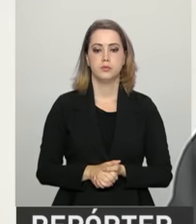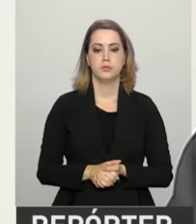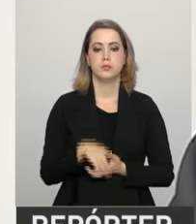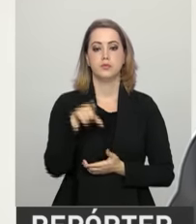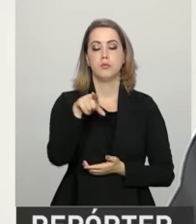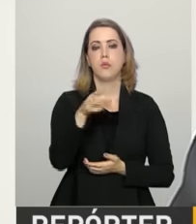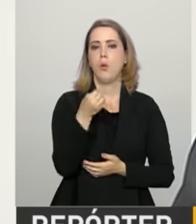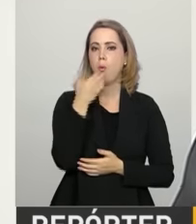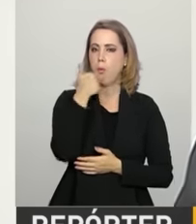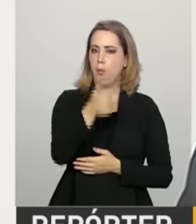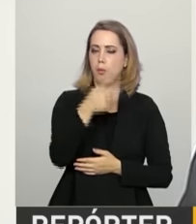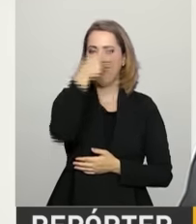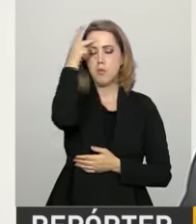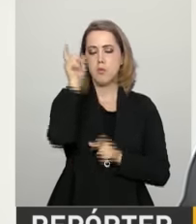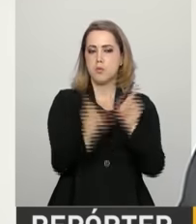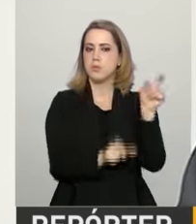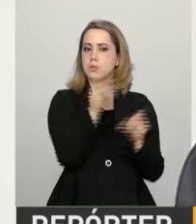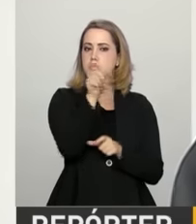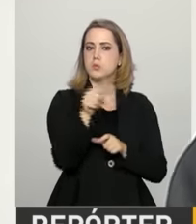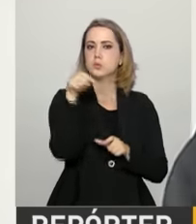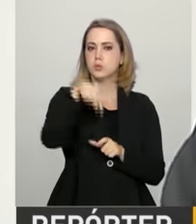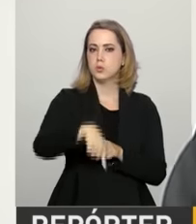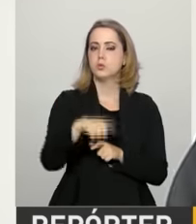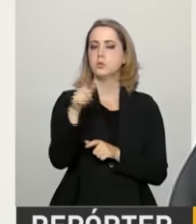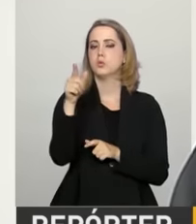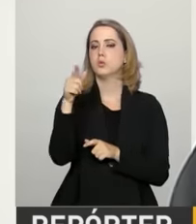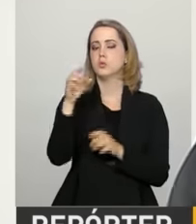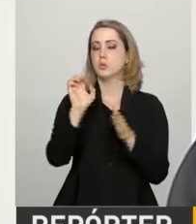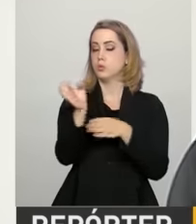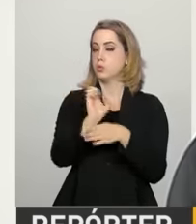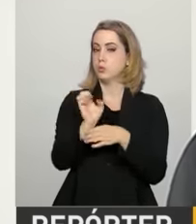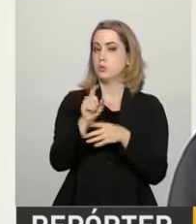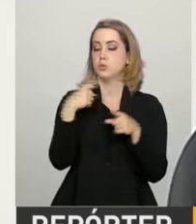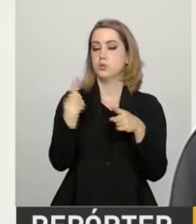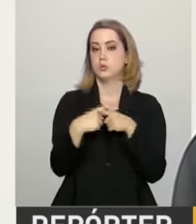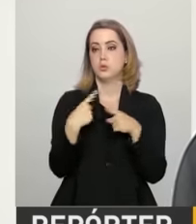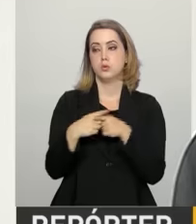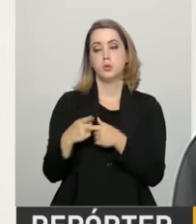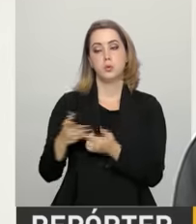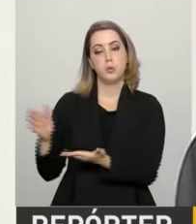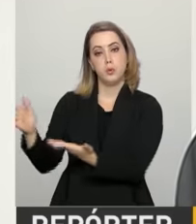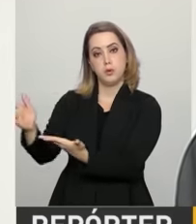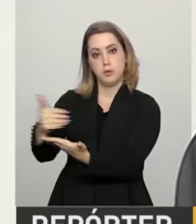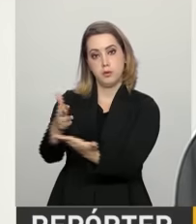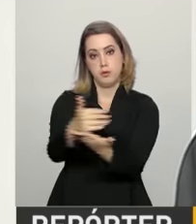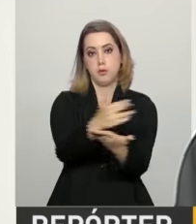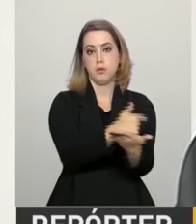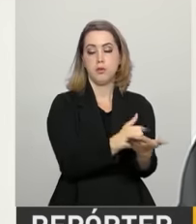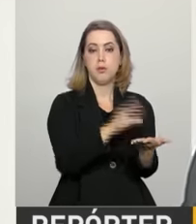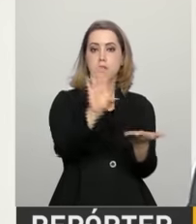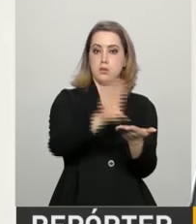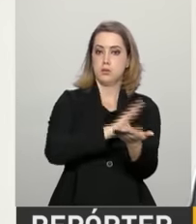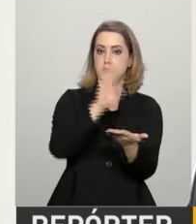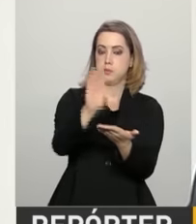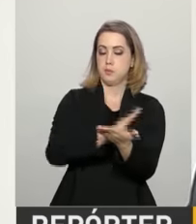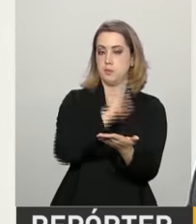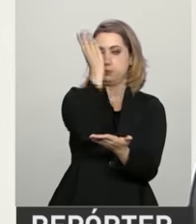Será bom para os consumidores desses estados, será bom porque vai trazer investimentos para o